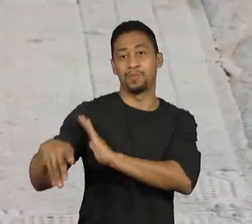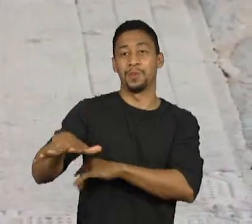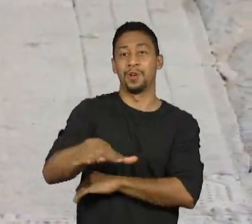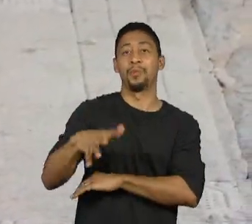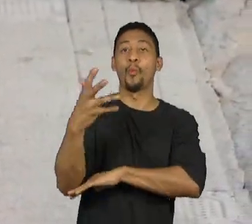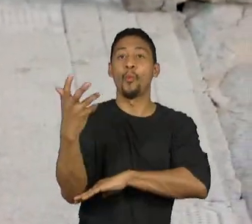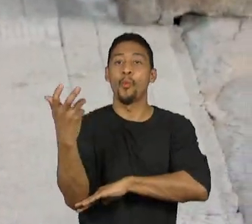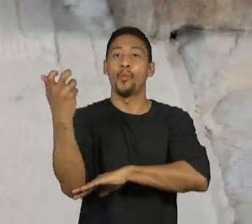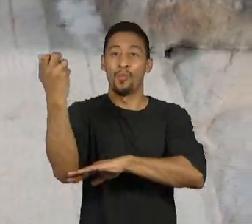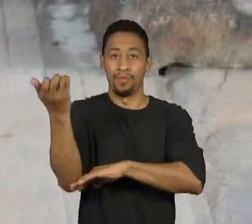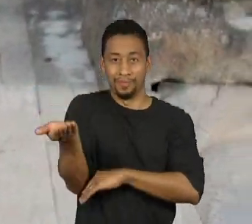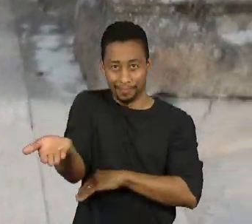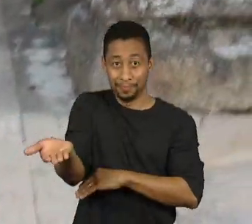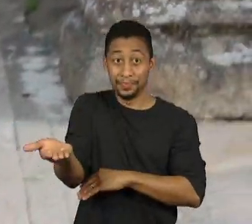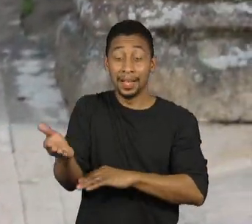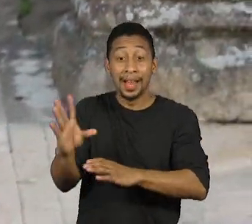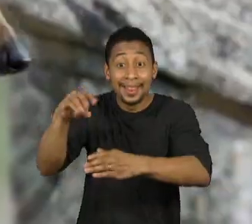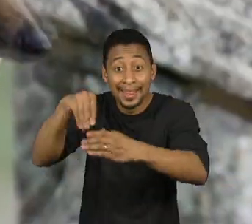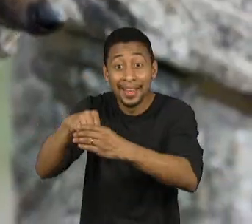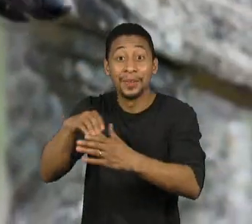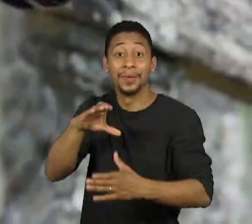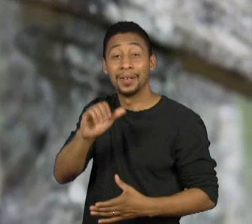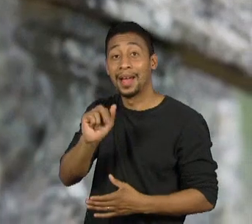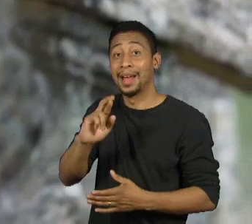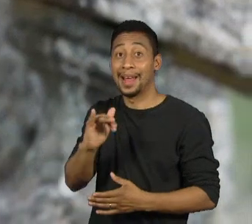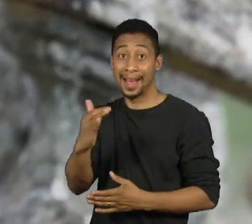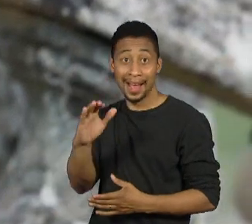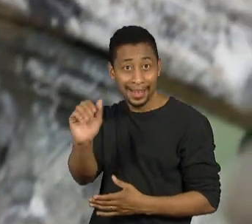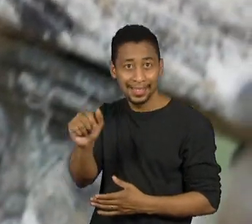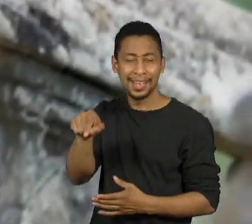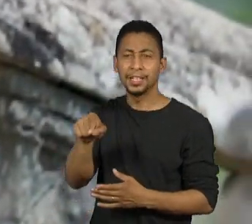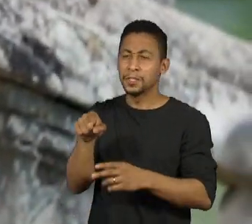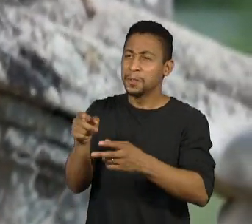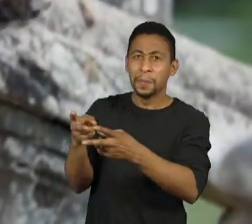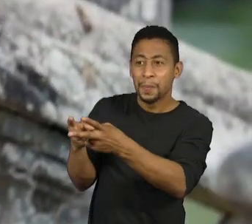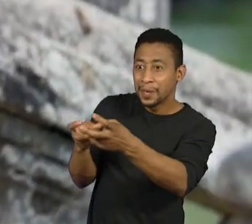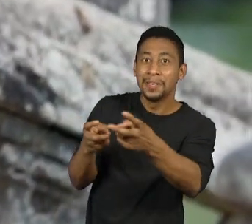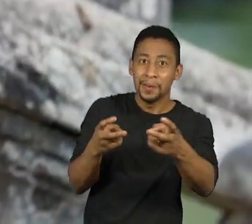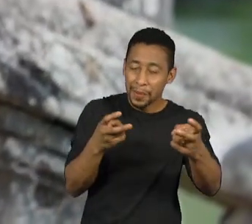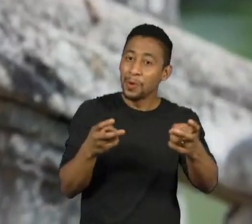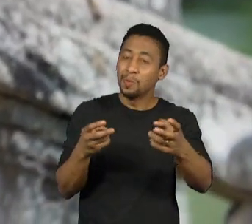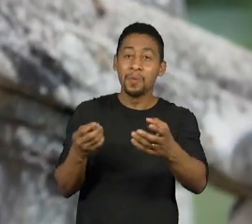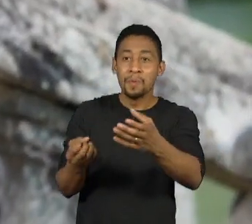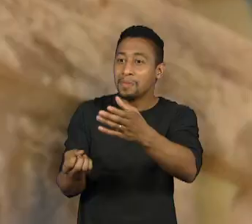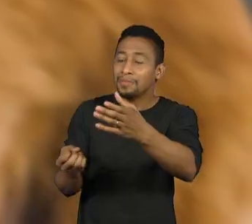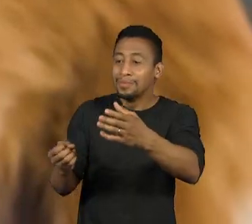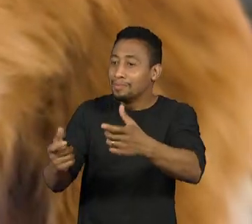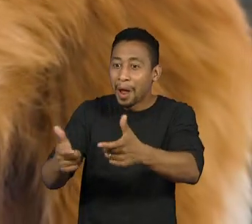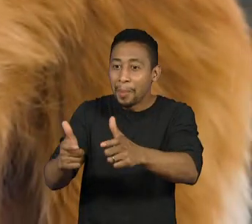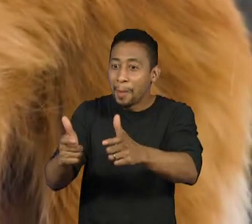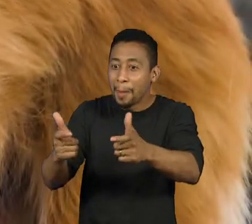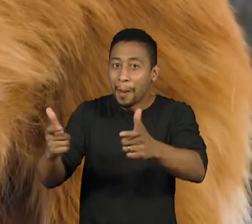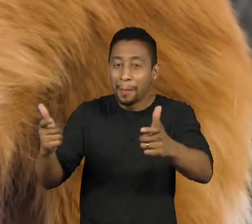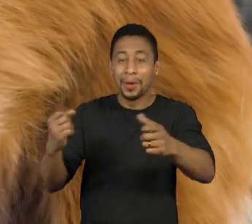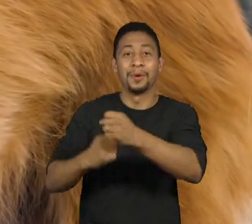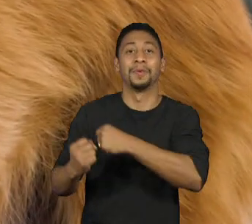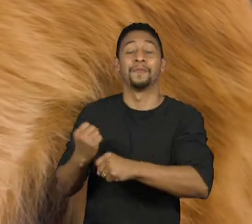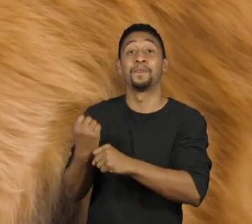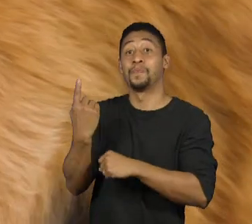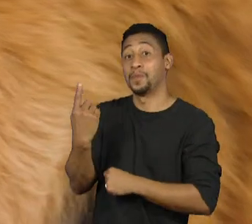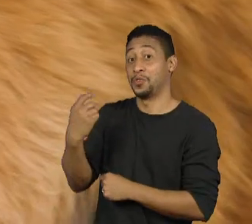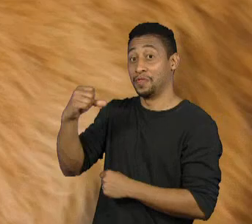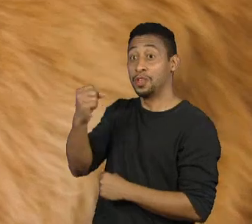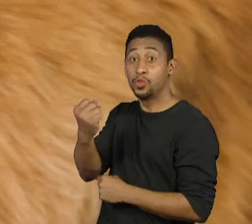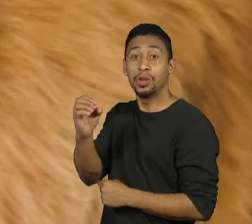no Caraça, a nossa história com o lobo, ela é desde 1980. Um dos padres começou a perceber que as lixeiras estavam